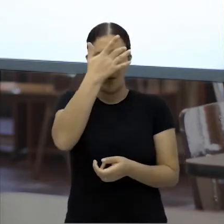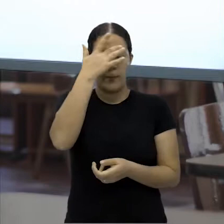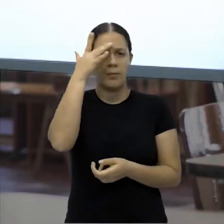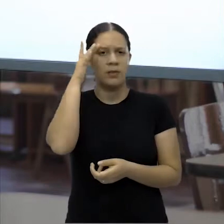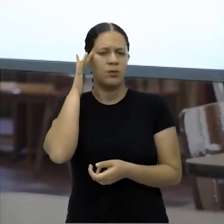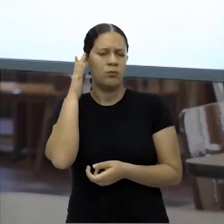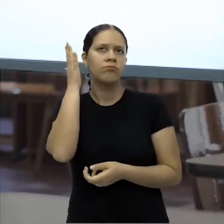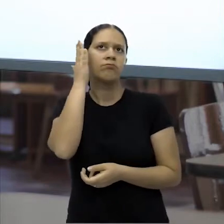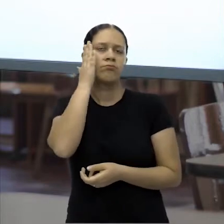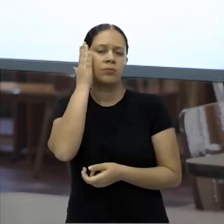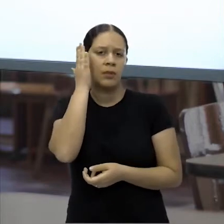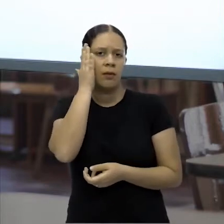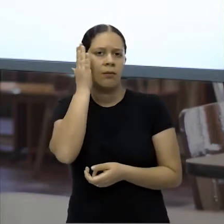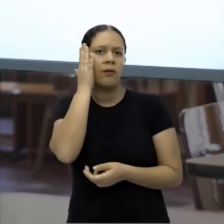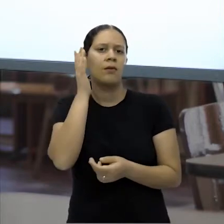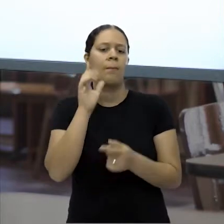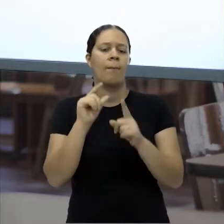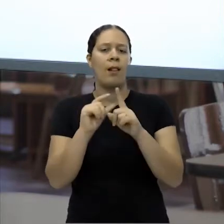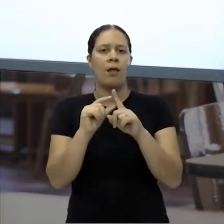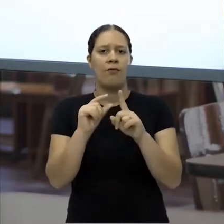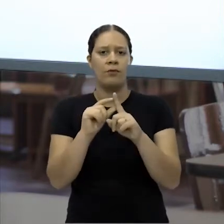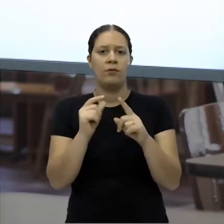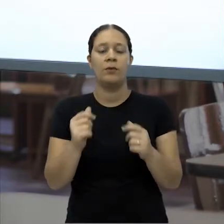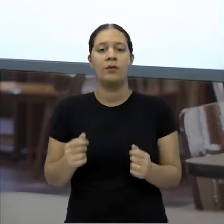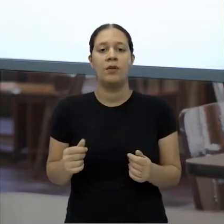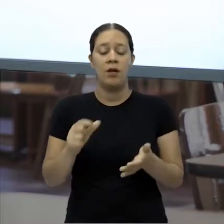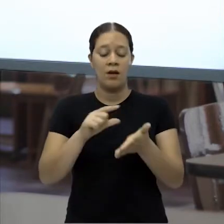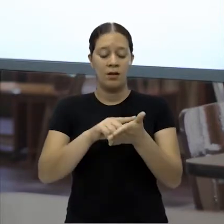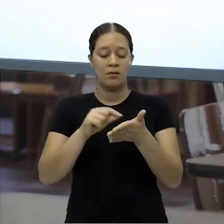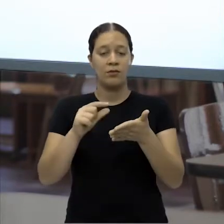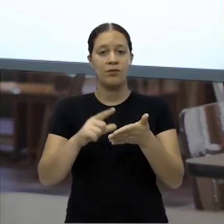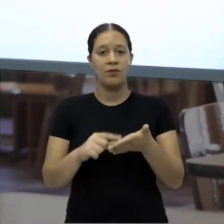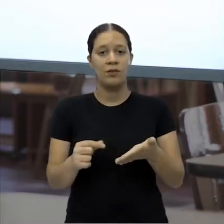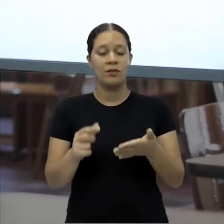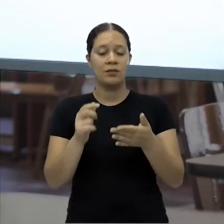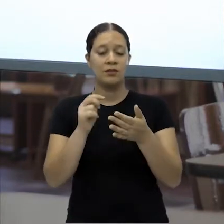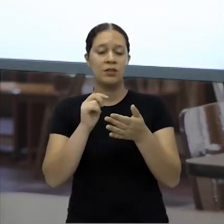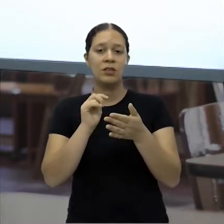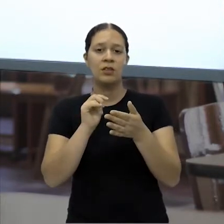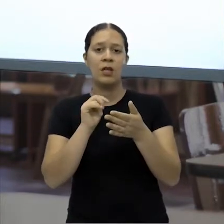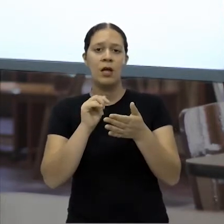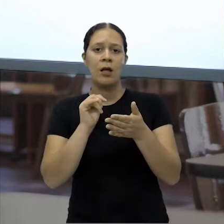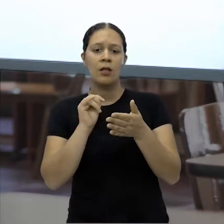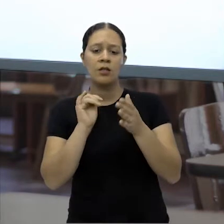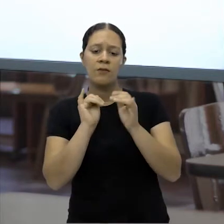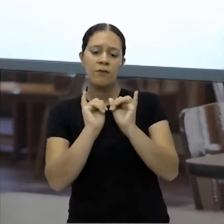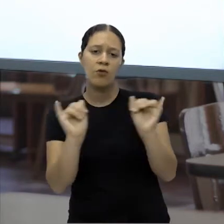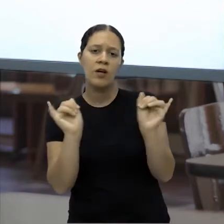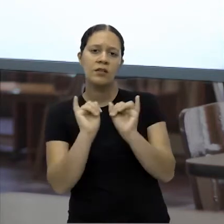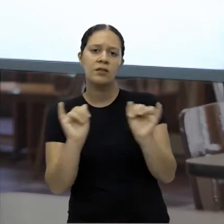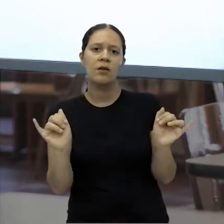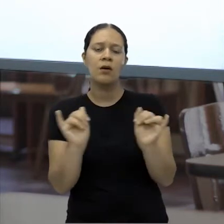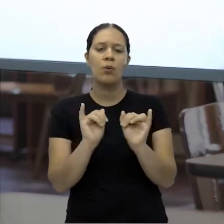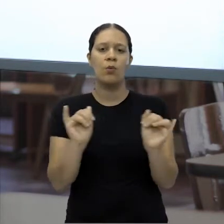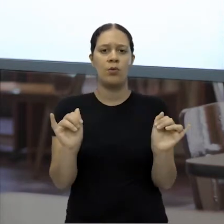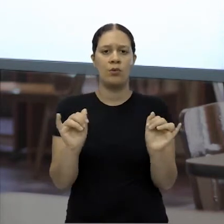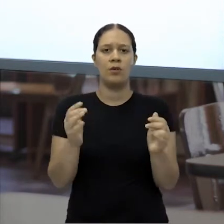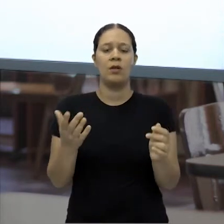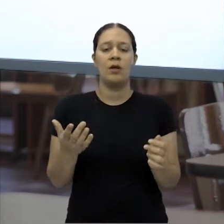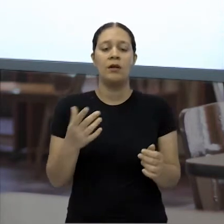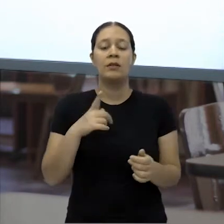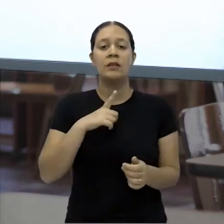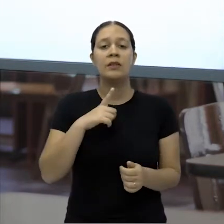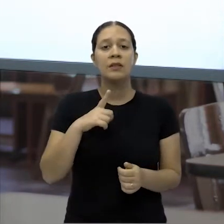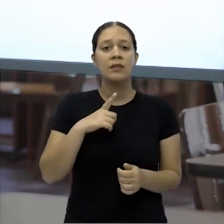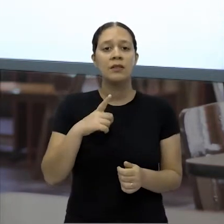as pessoas já vão entender. Mas o artigo de divulgação científica é a ponte entre